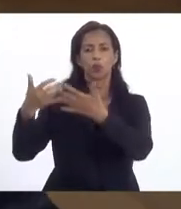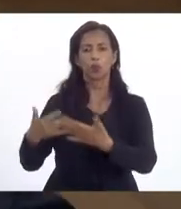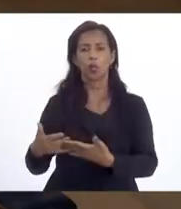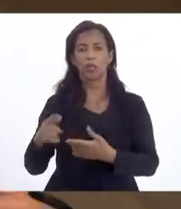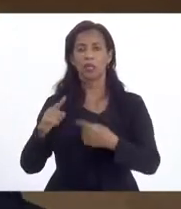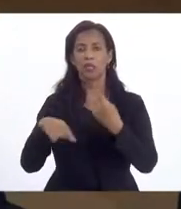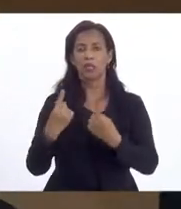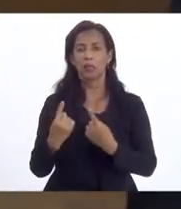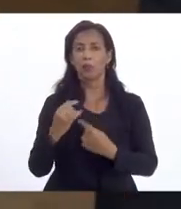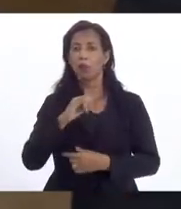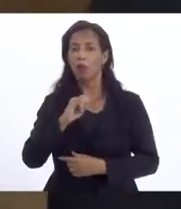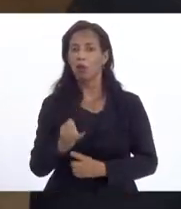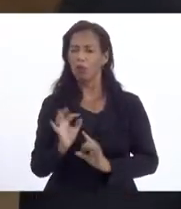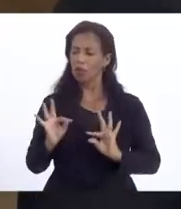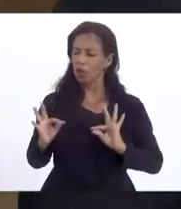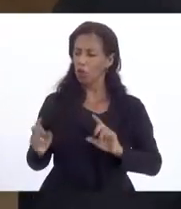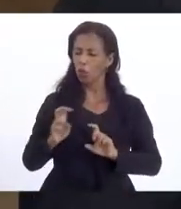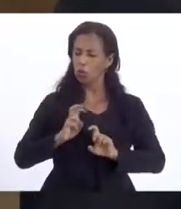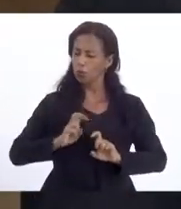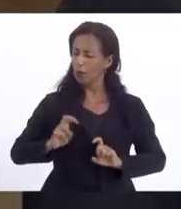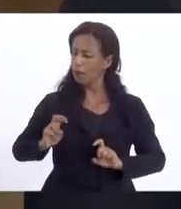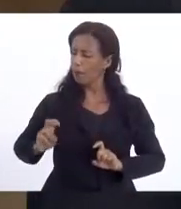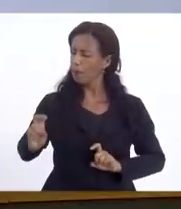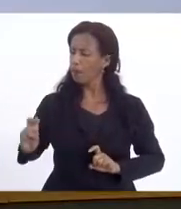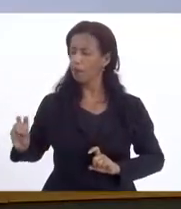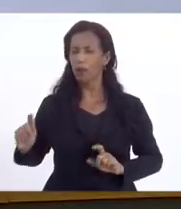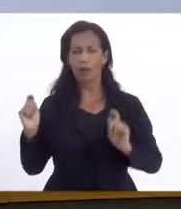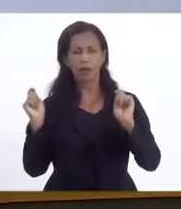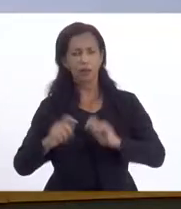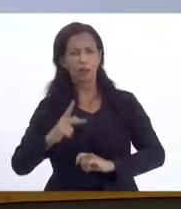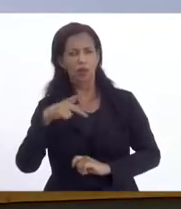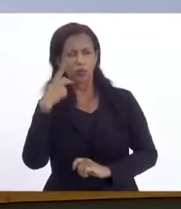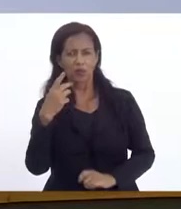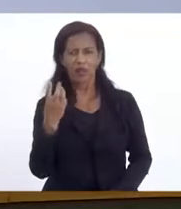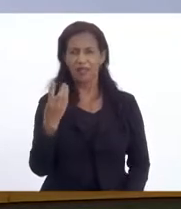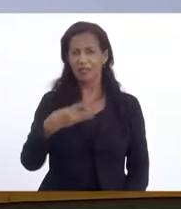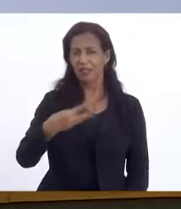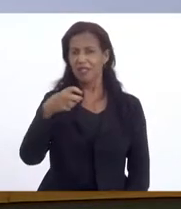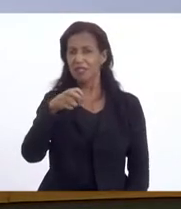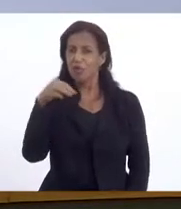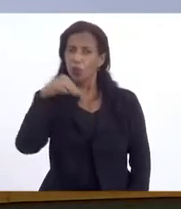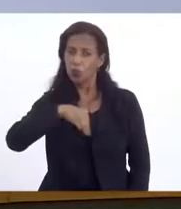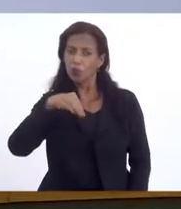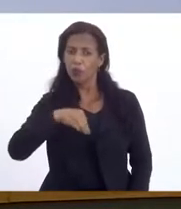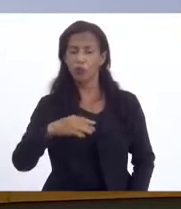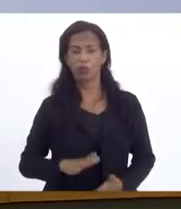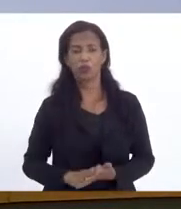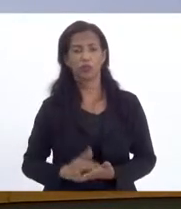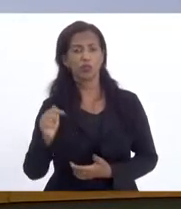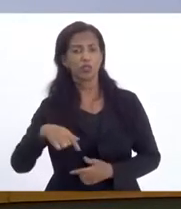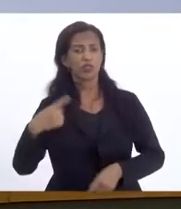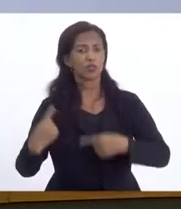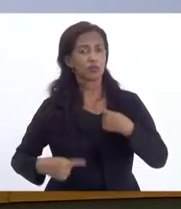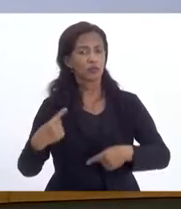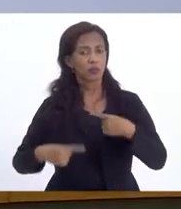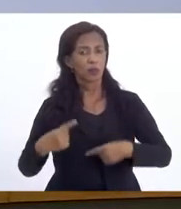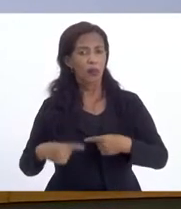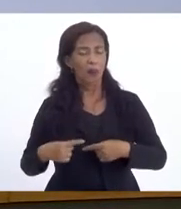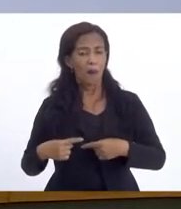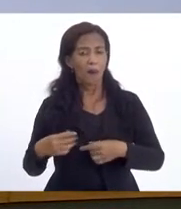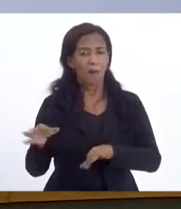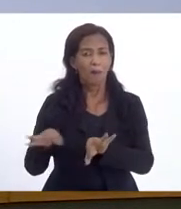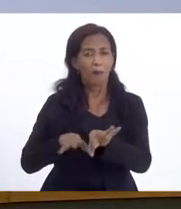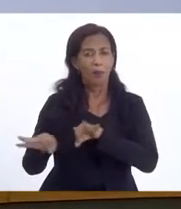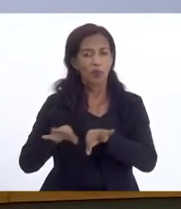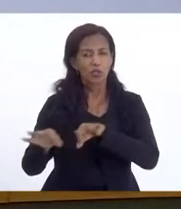passar, dar oportunidade a todos aqui da mesa que possam falar entre 3 e 5 minutos. E a gente veio discutir projetos